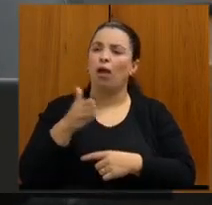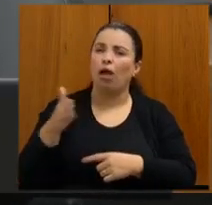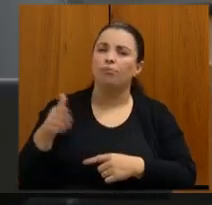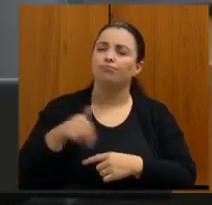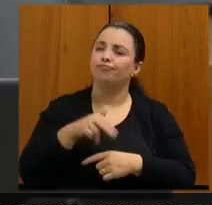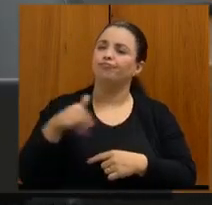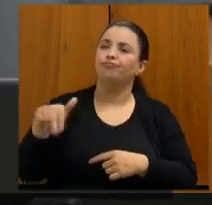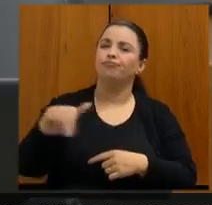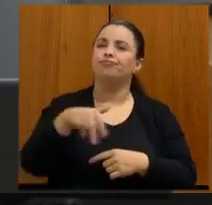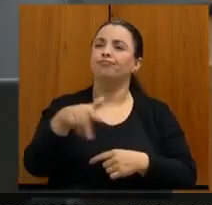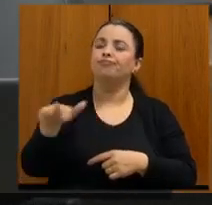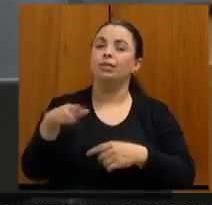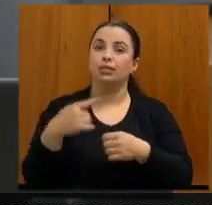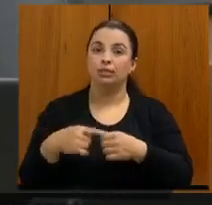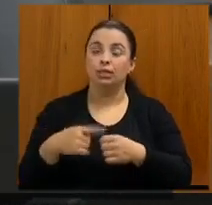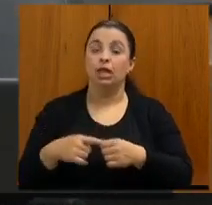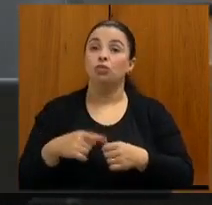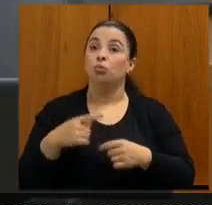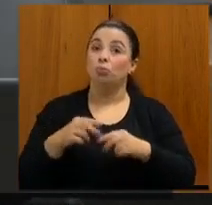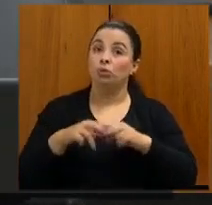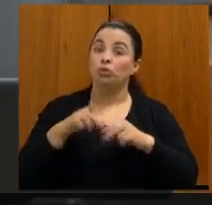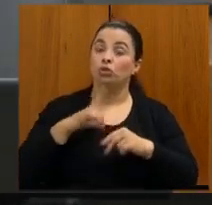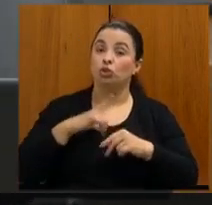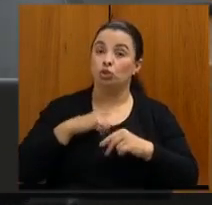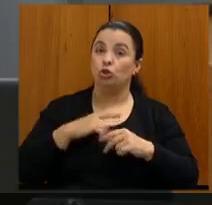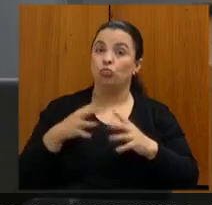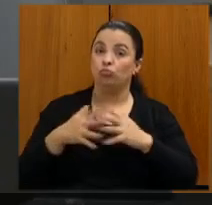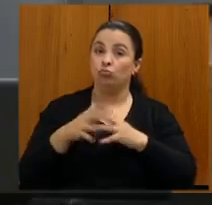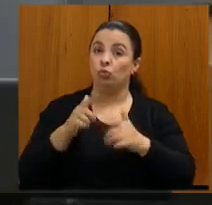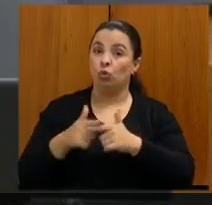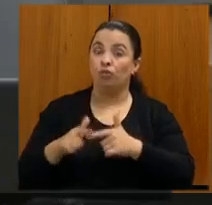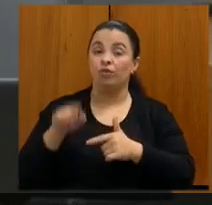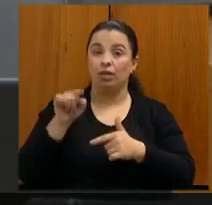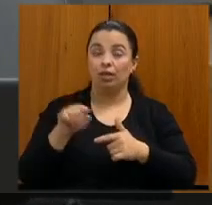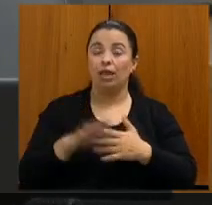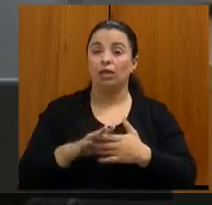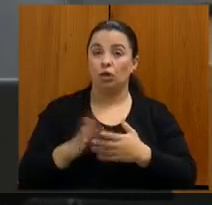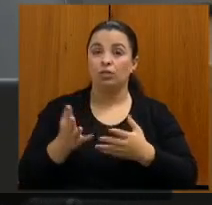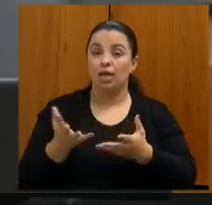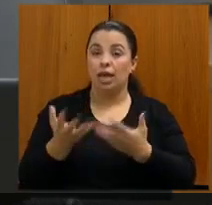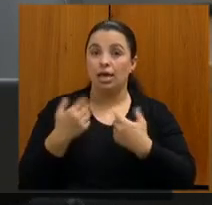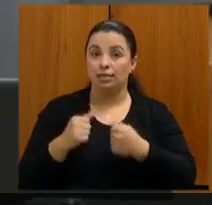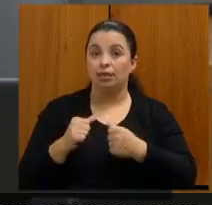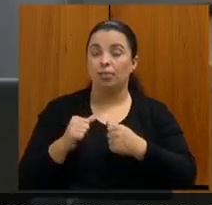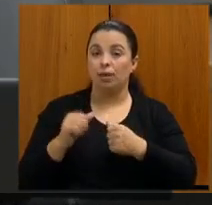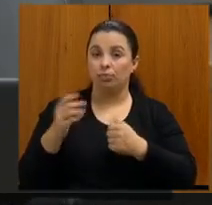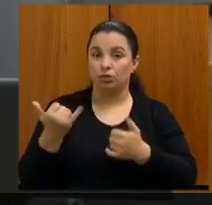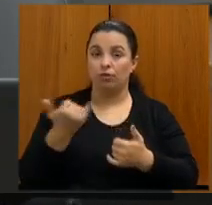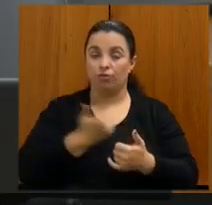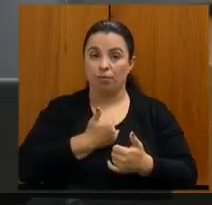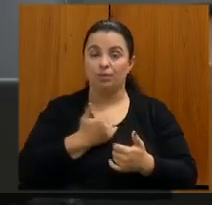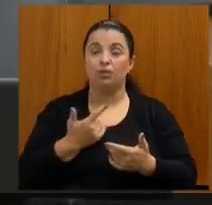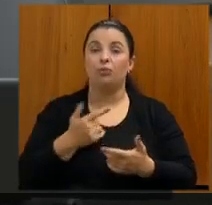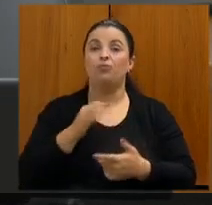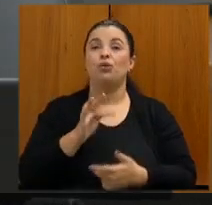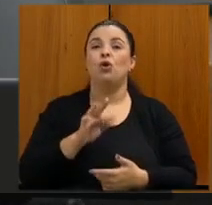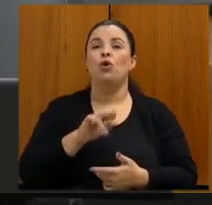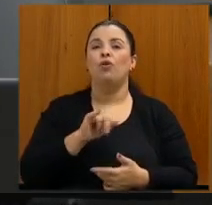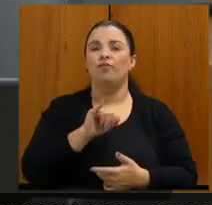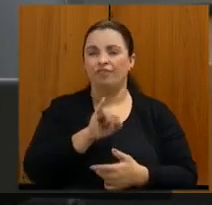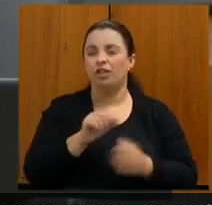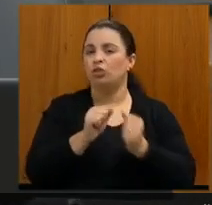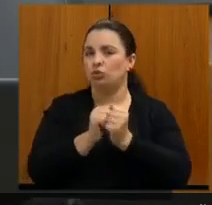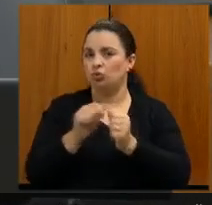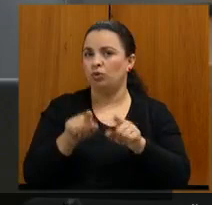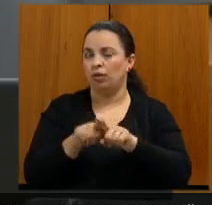ou que a gente conseguiu recebeu o comunicado e Frei gilvander também estava nessa nesse apoio conseguimos também